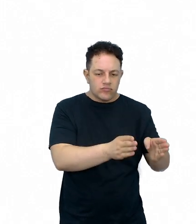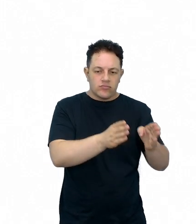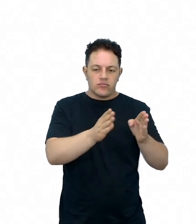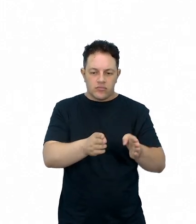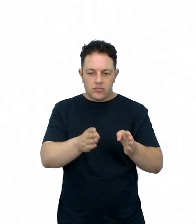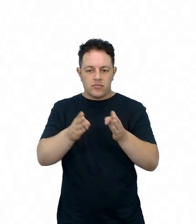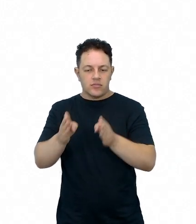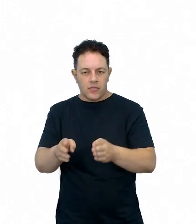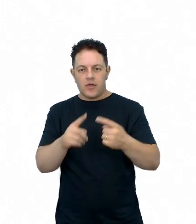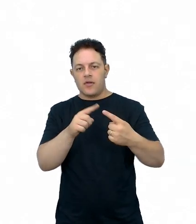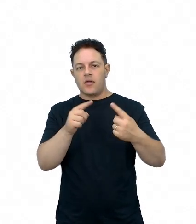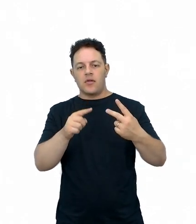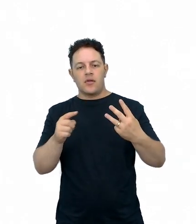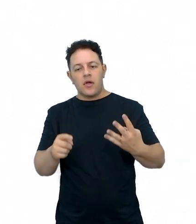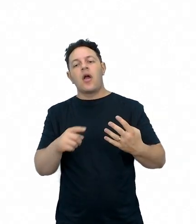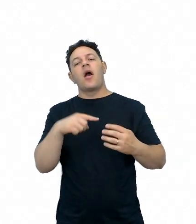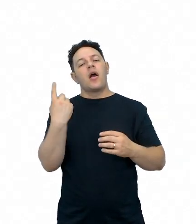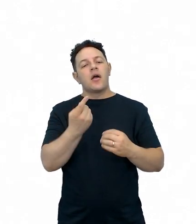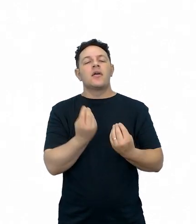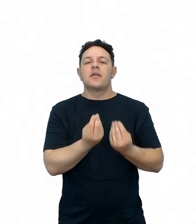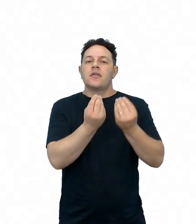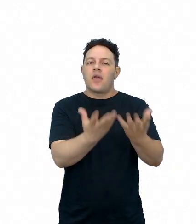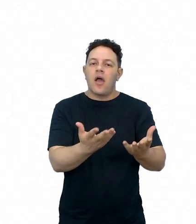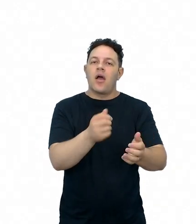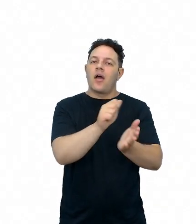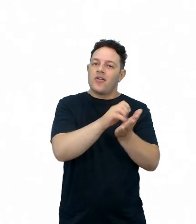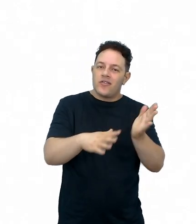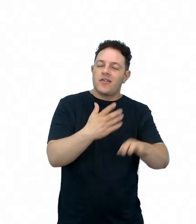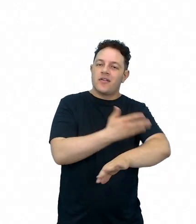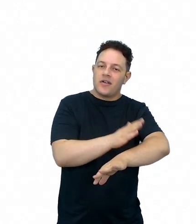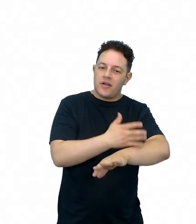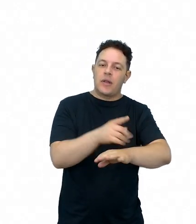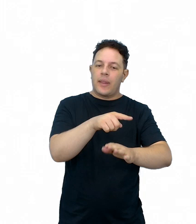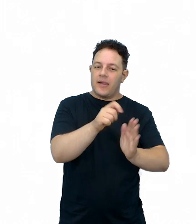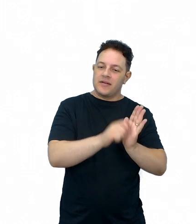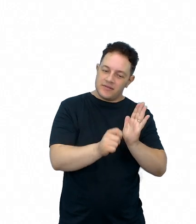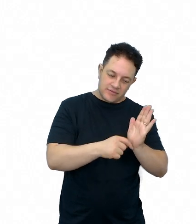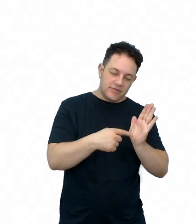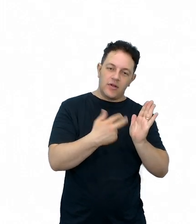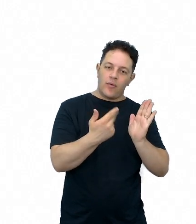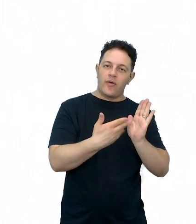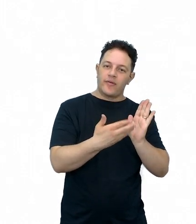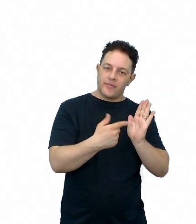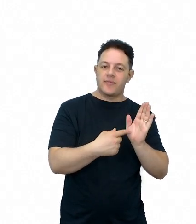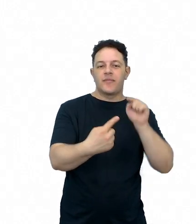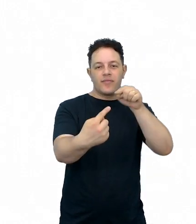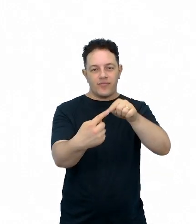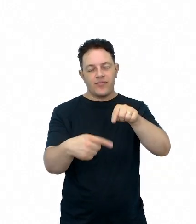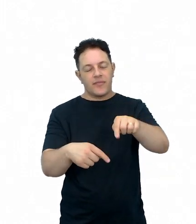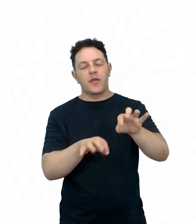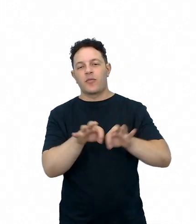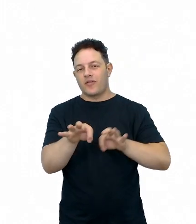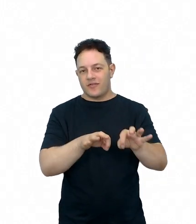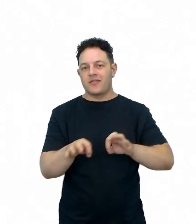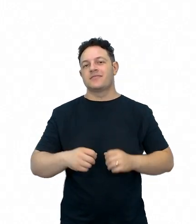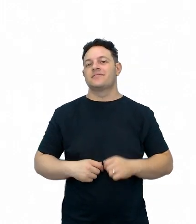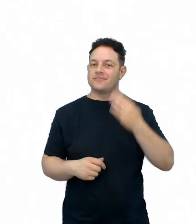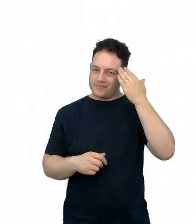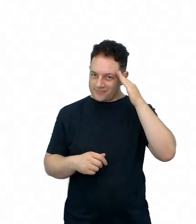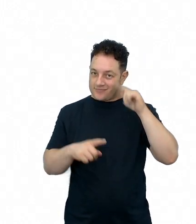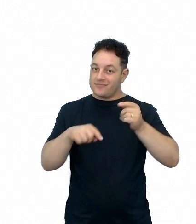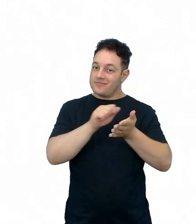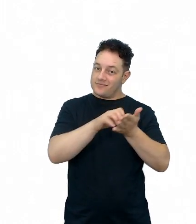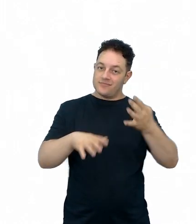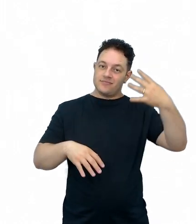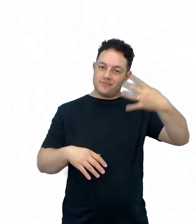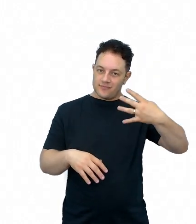eu possa trazer as atividades que estão colocadas no caderno dentro do projeto, né, que é a sequência de atividade 4